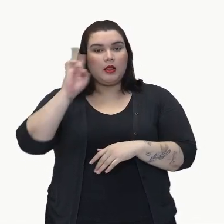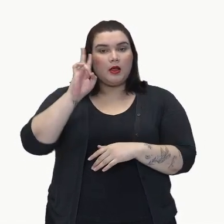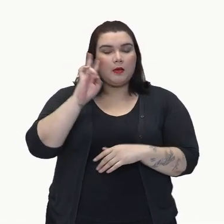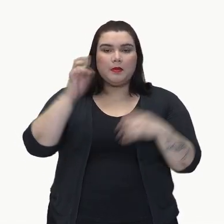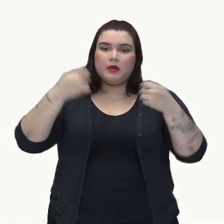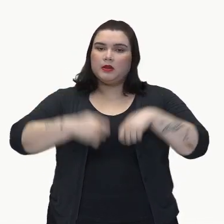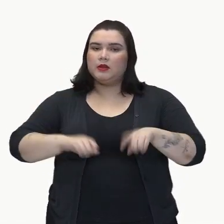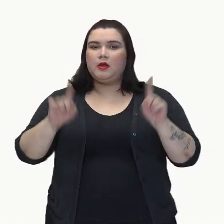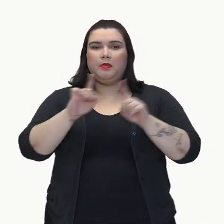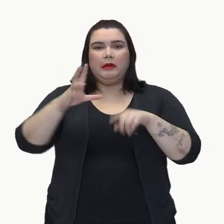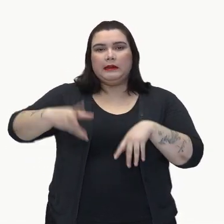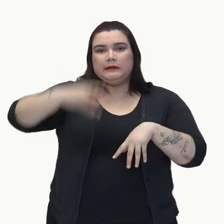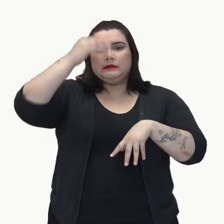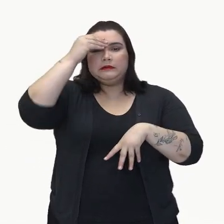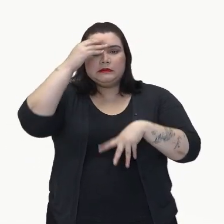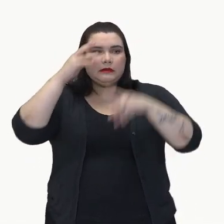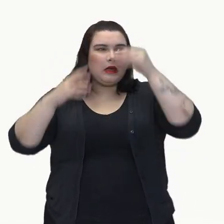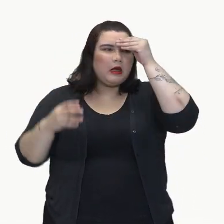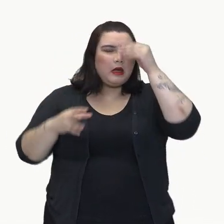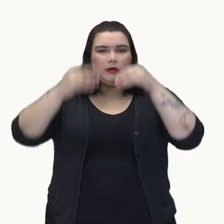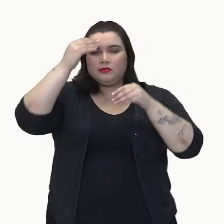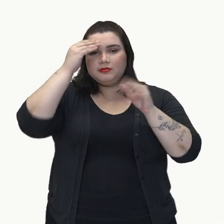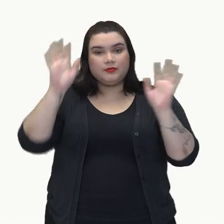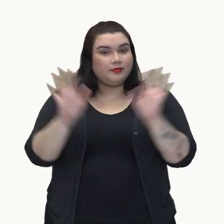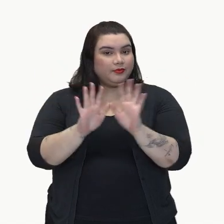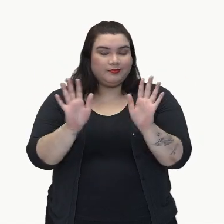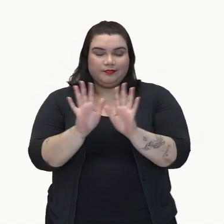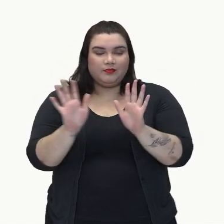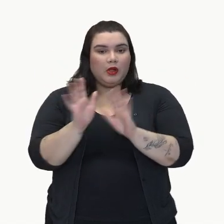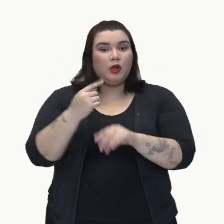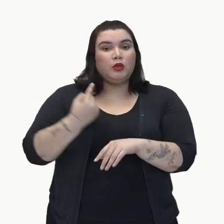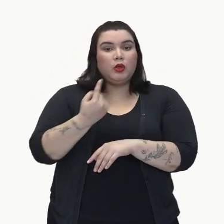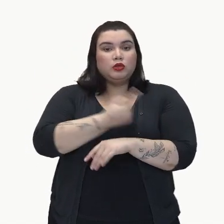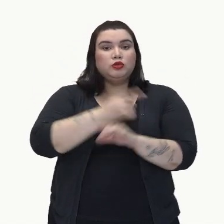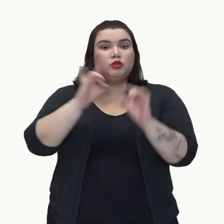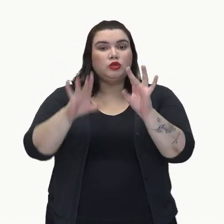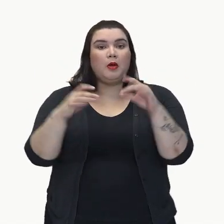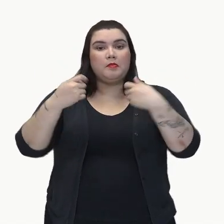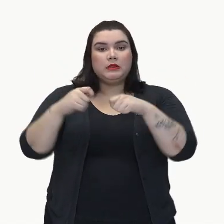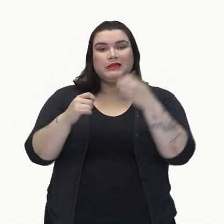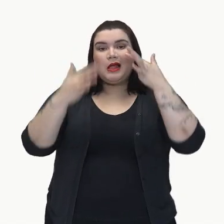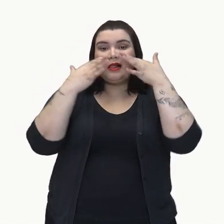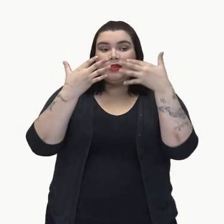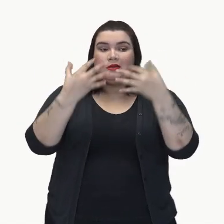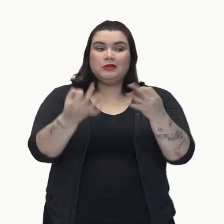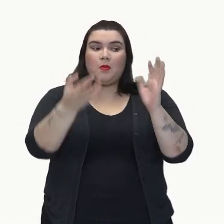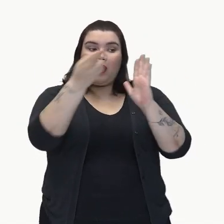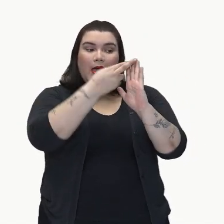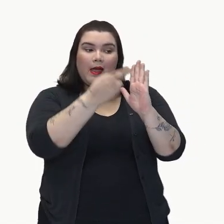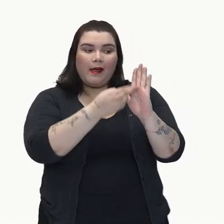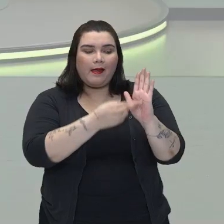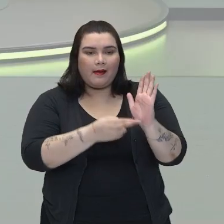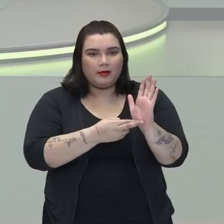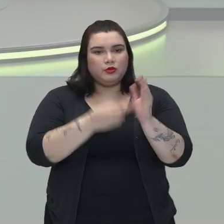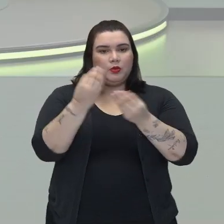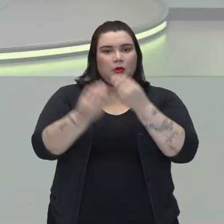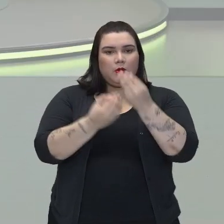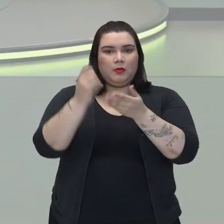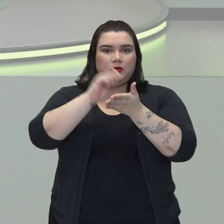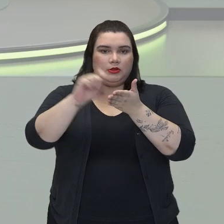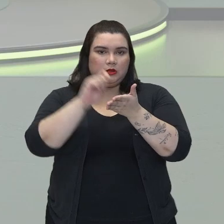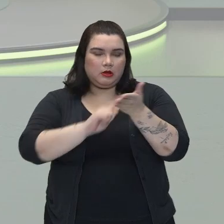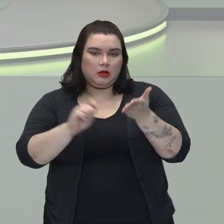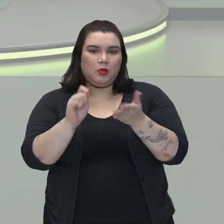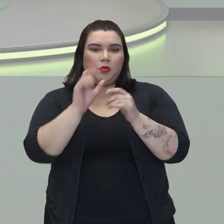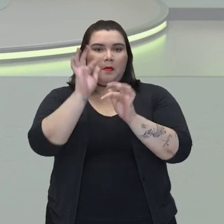precisa decorar, a gente precisa apenas conhecer aqui as regras de nomenclatura. Então, eu trouxe para vocês todos